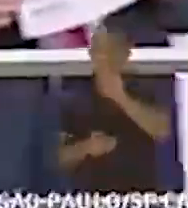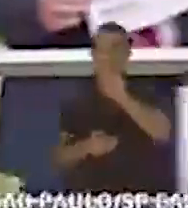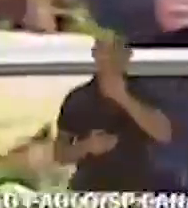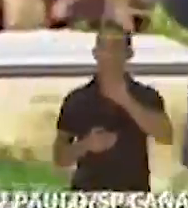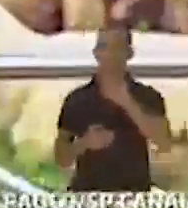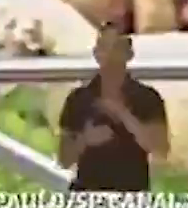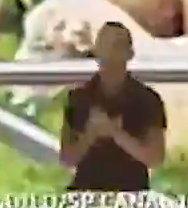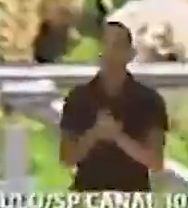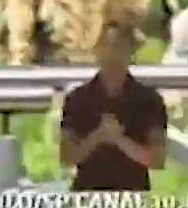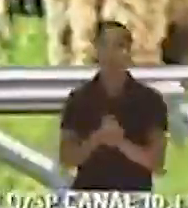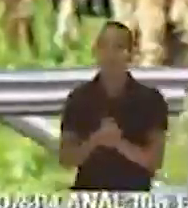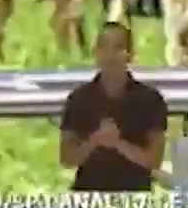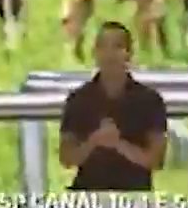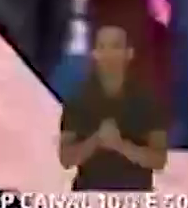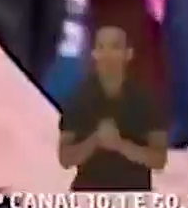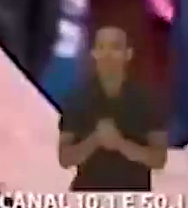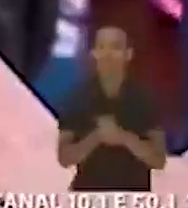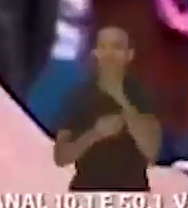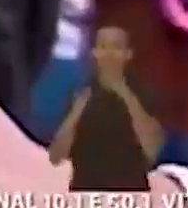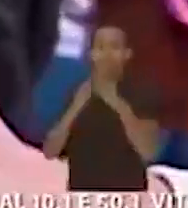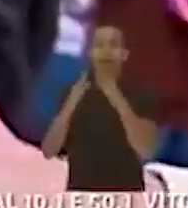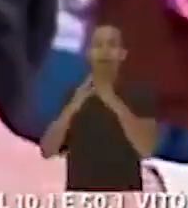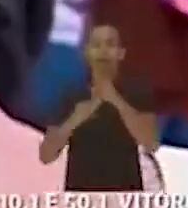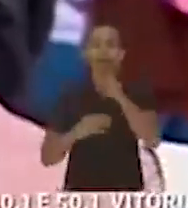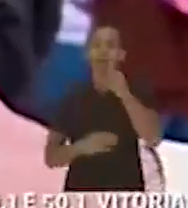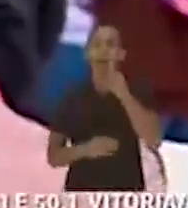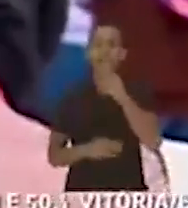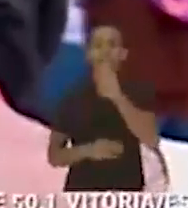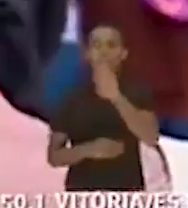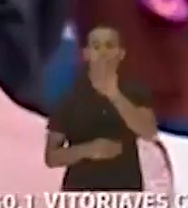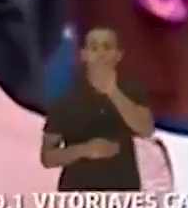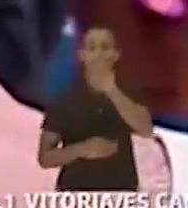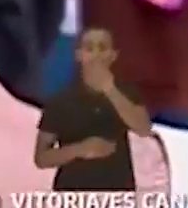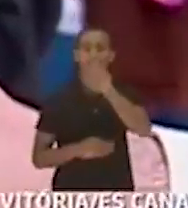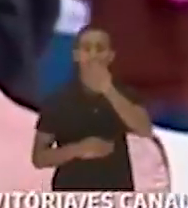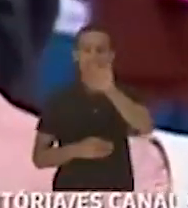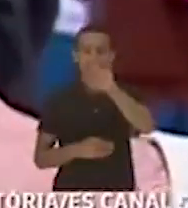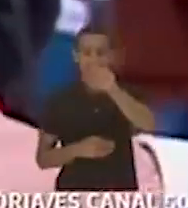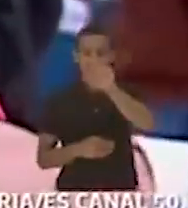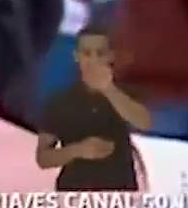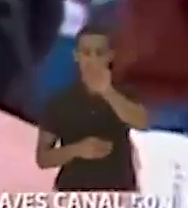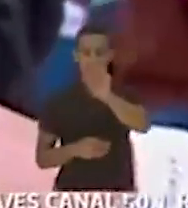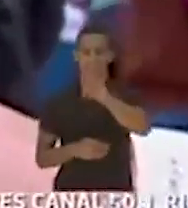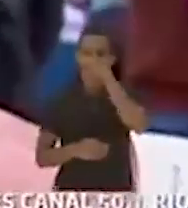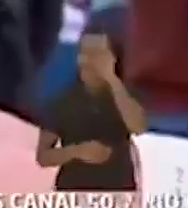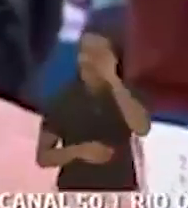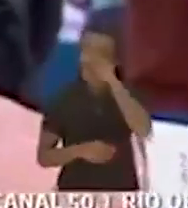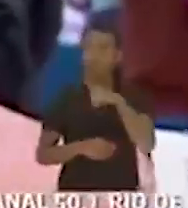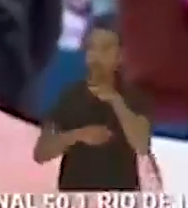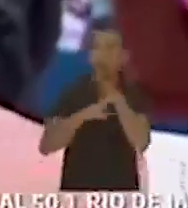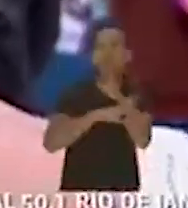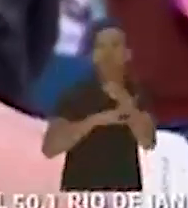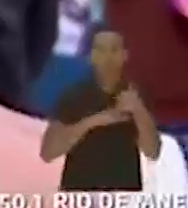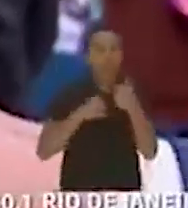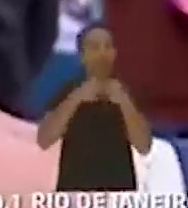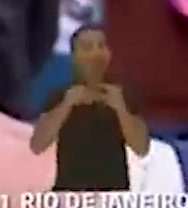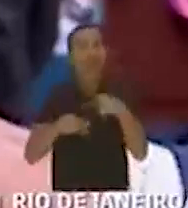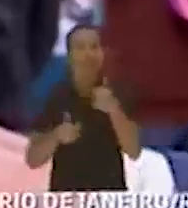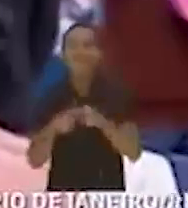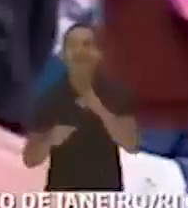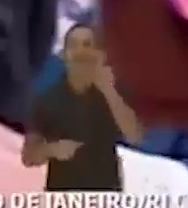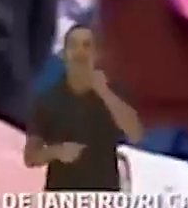Ô, filhinha lá de Barreiras. Oi. Eu fui lá em Barreiras, você lembra? Lembro, e eu tava lá. Eu